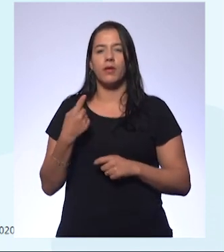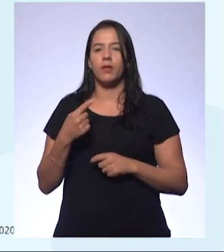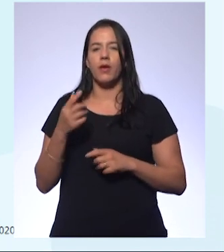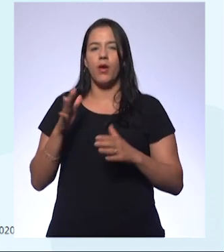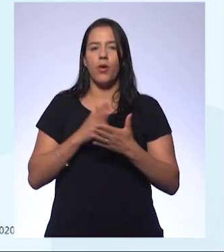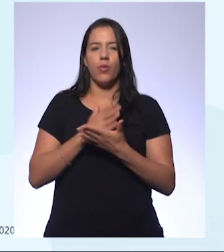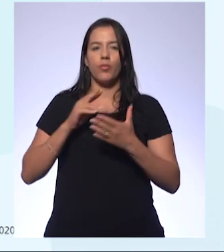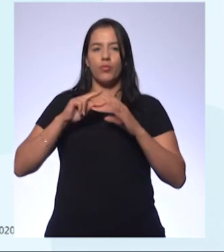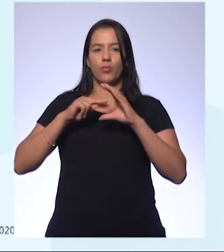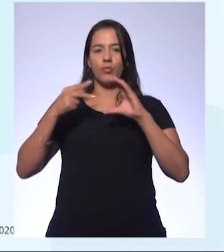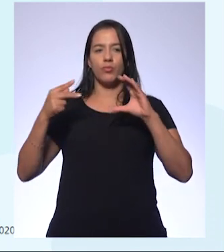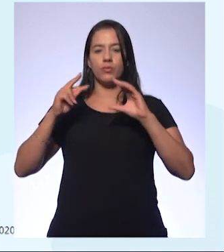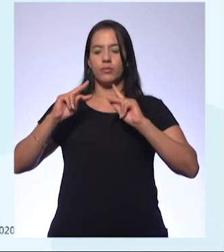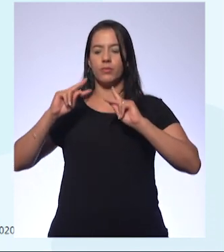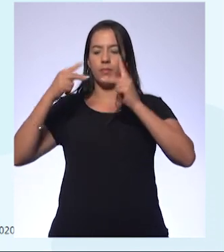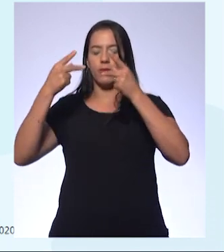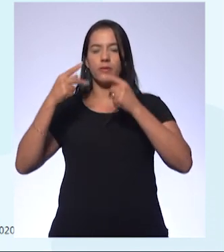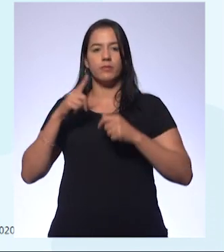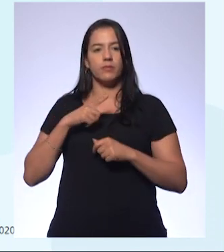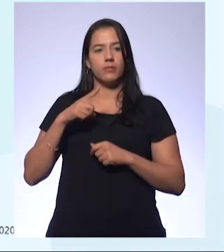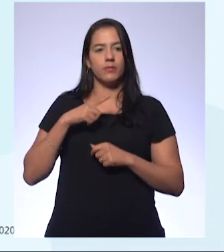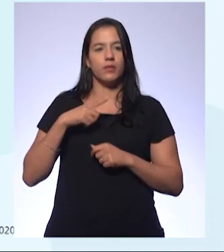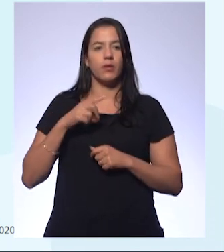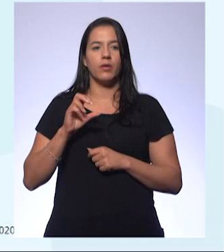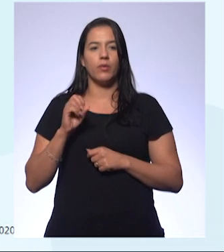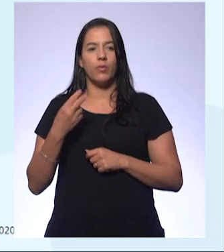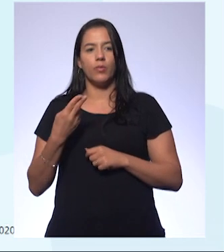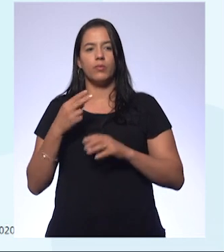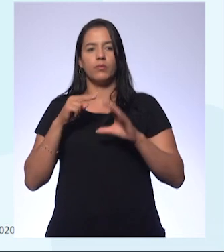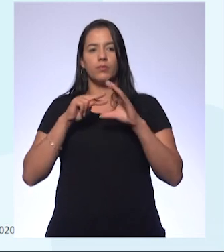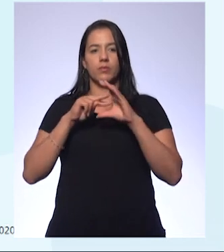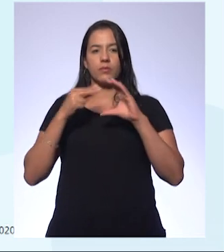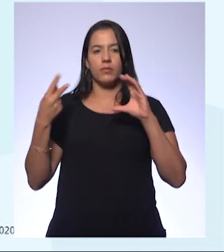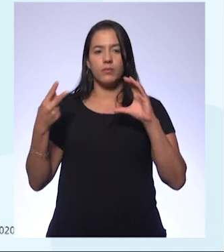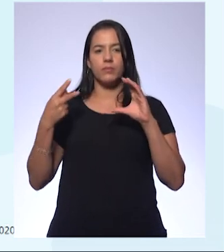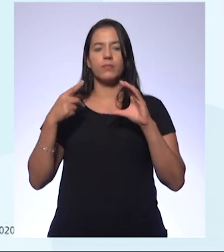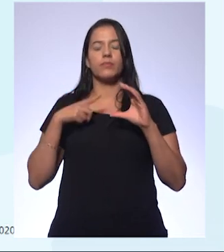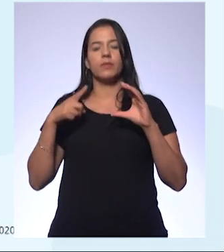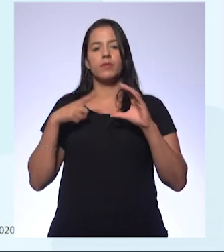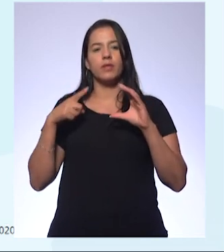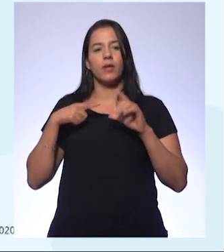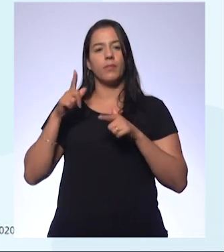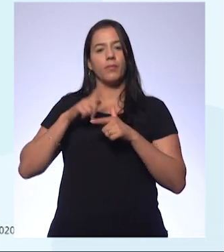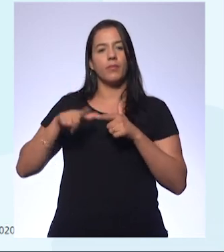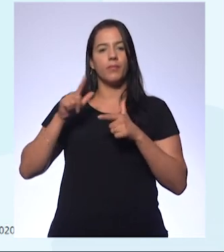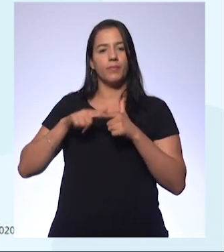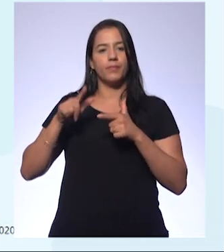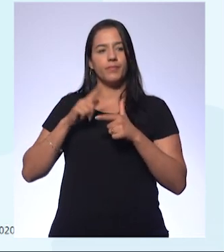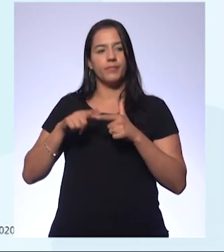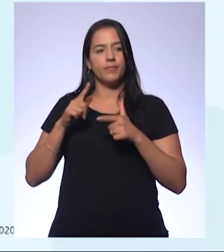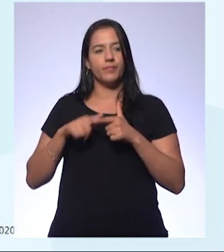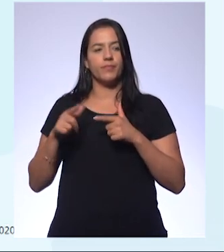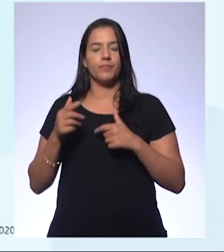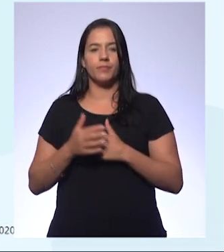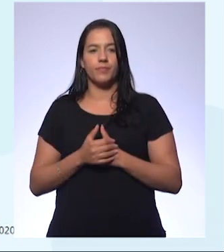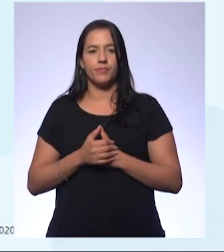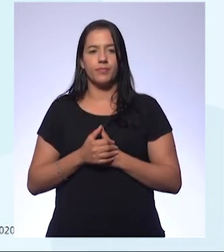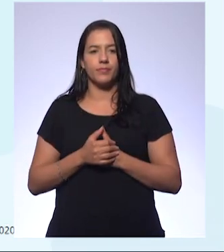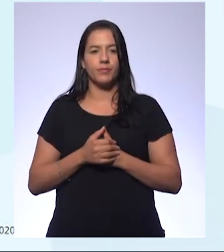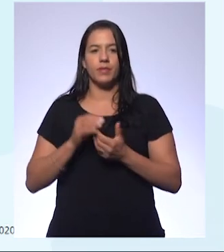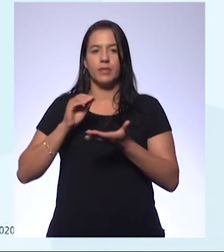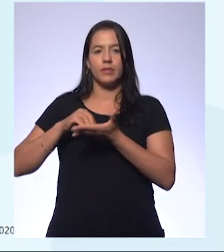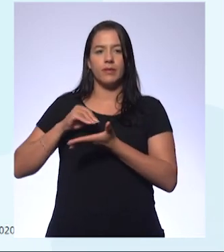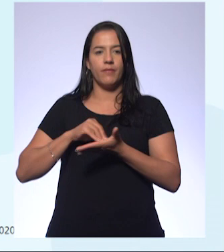cromossomo a mais, ou se determinado cromossomo ele está com algum problema em alguma parte, né? Se ele está